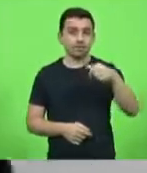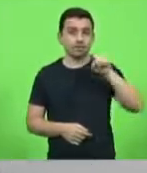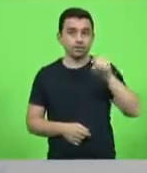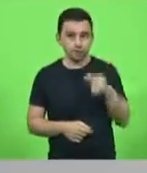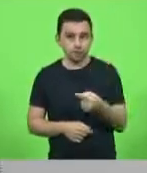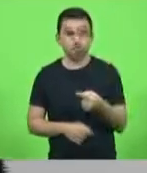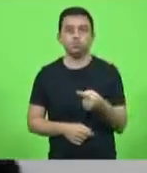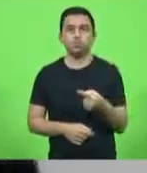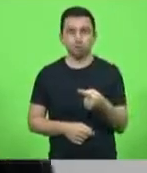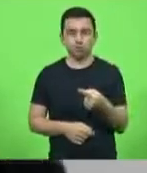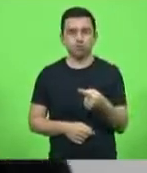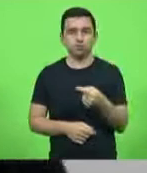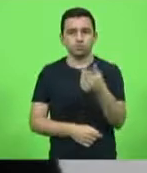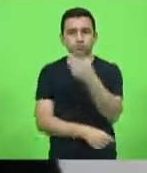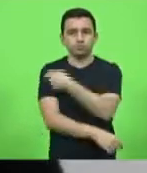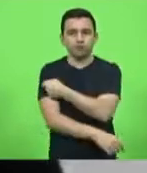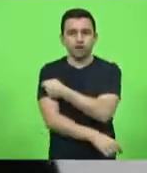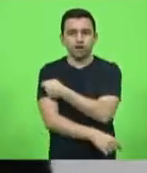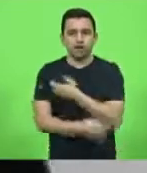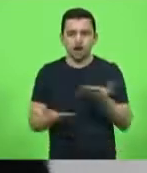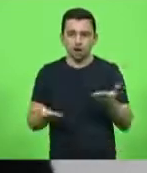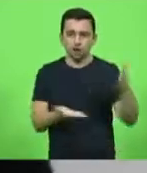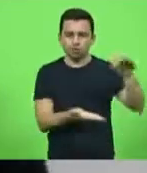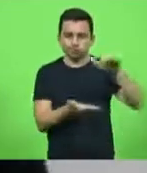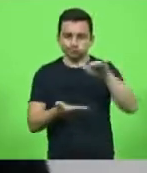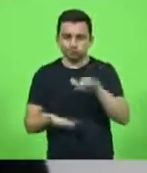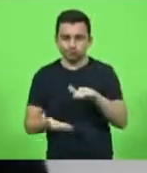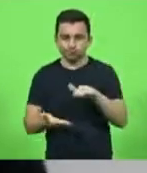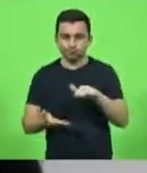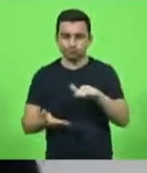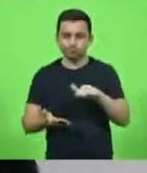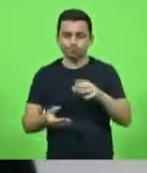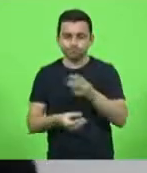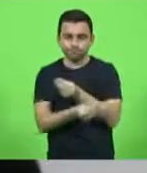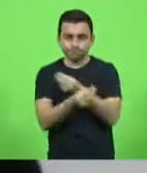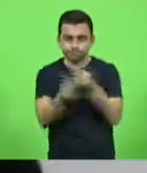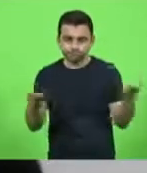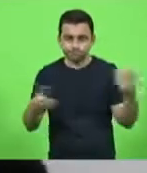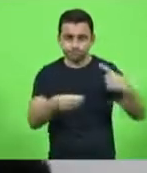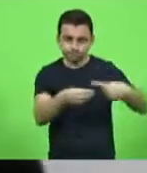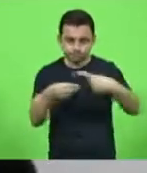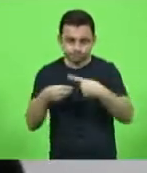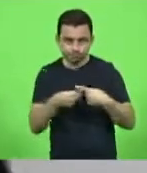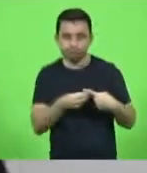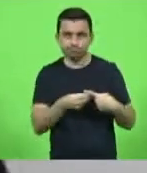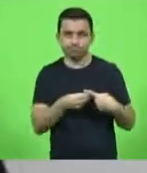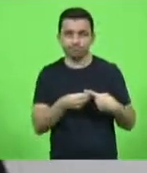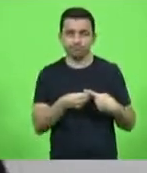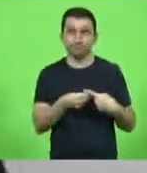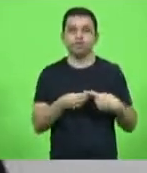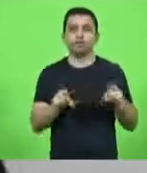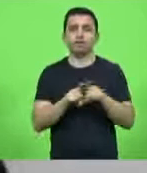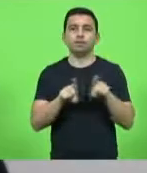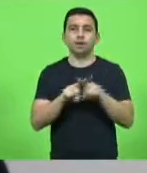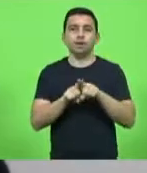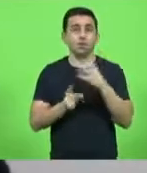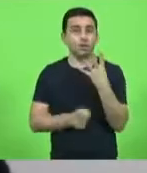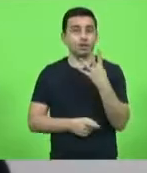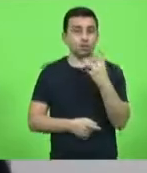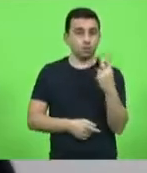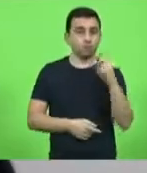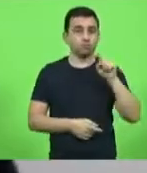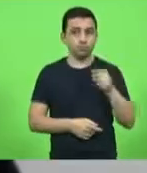conta bons imunizantes recebidos e distribuídos aos municípios Sem contar os